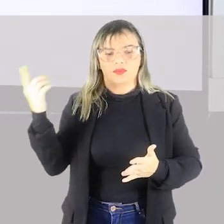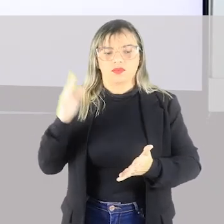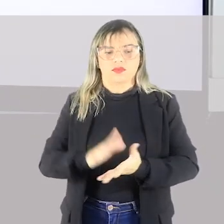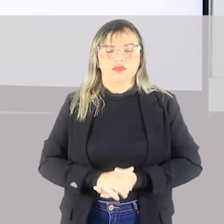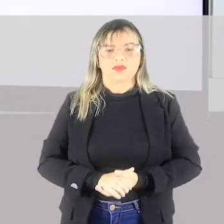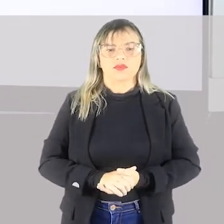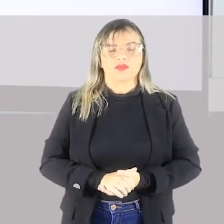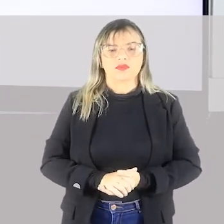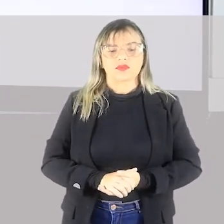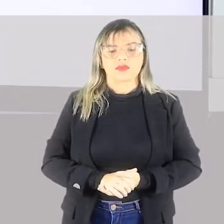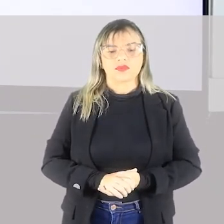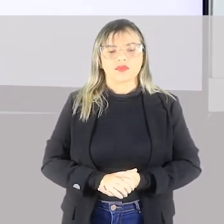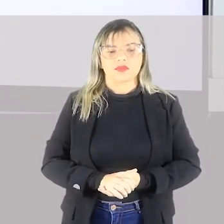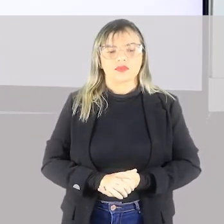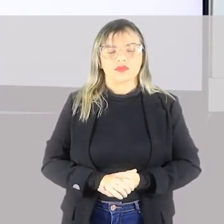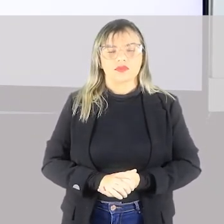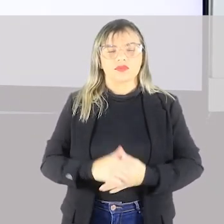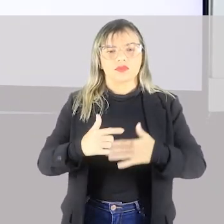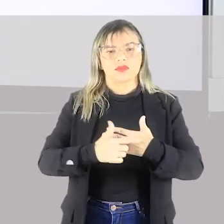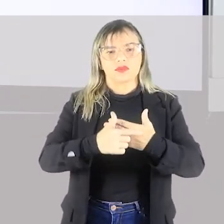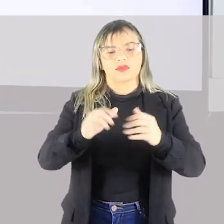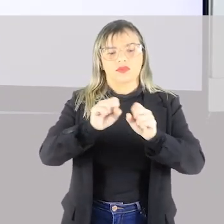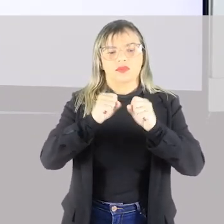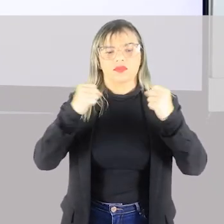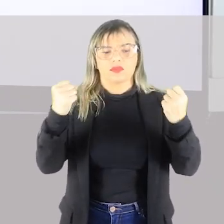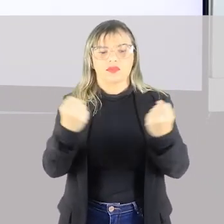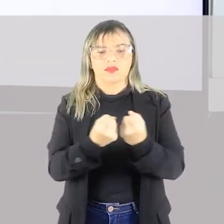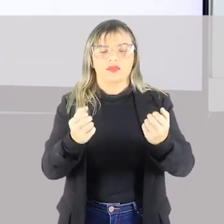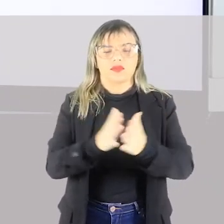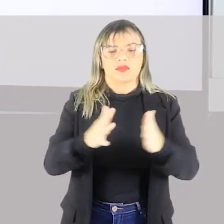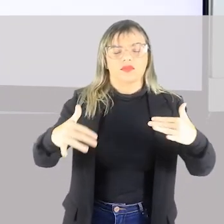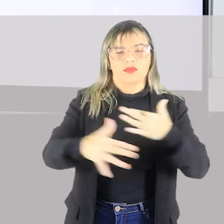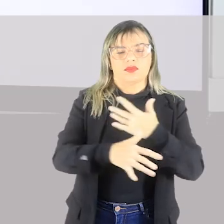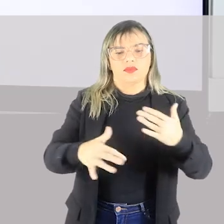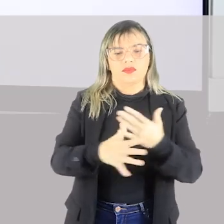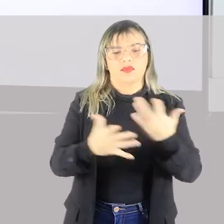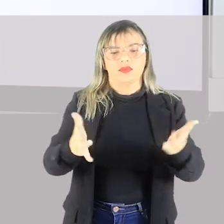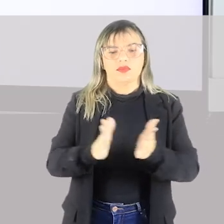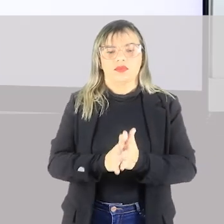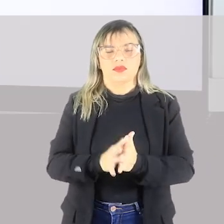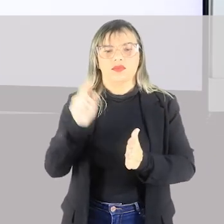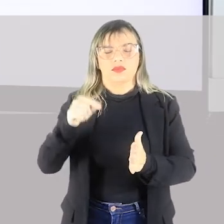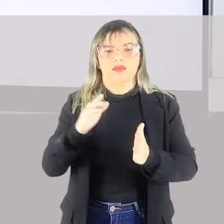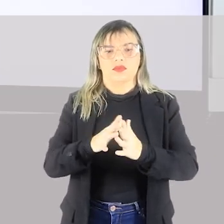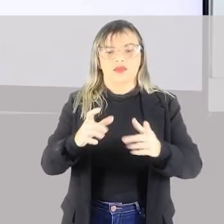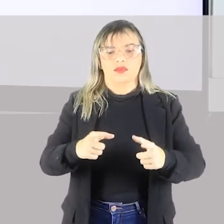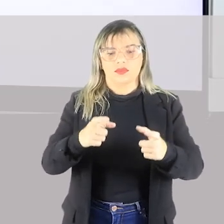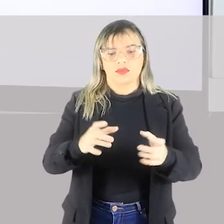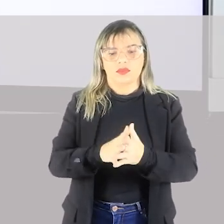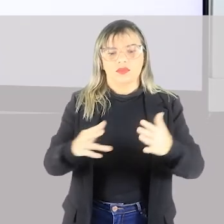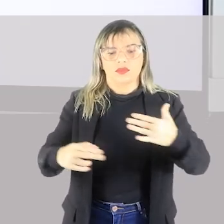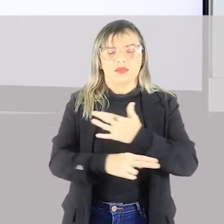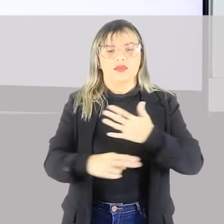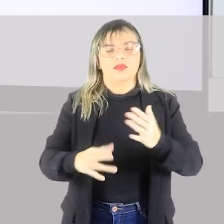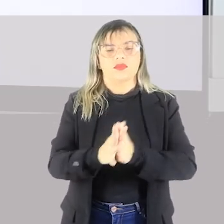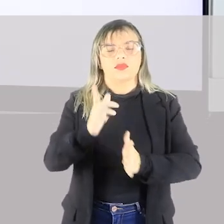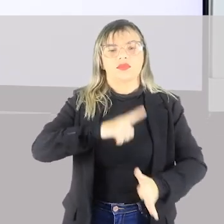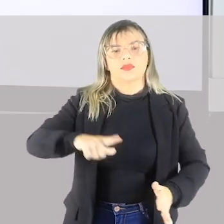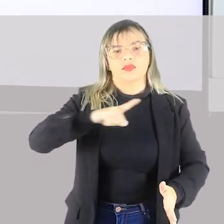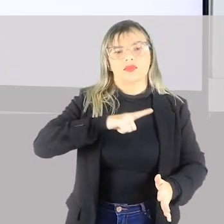desse processo de desenvolvimento das funções sociais da cidade e da propriedade urbana. Então lembra que a cidade ela